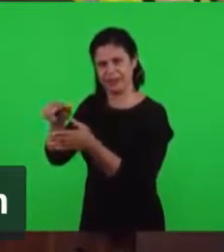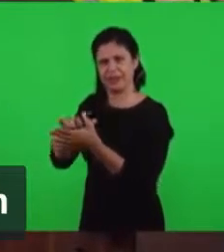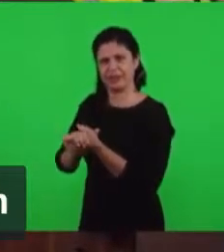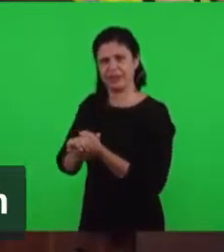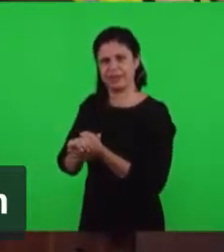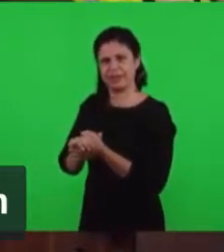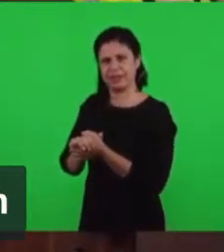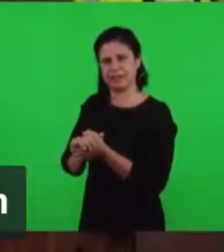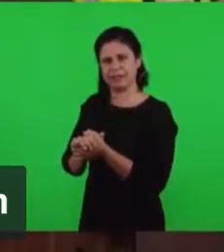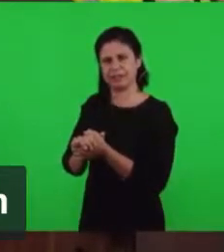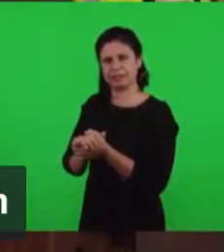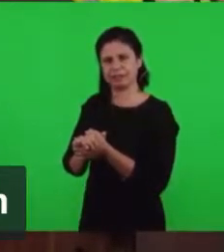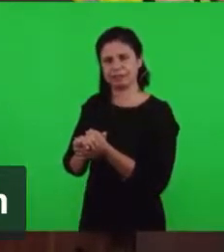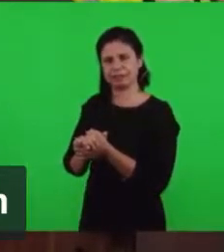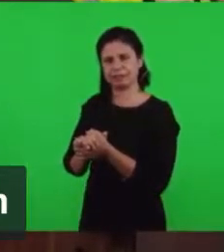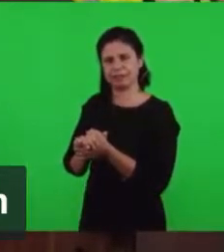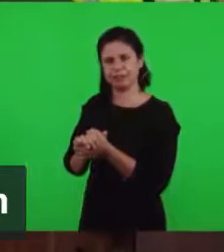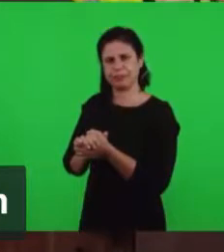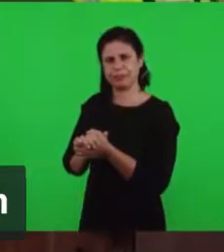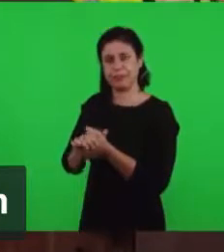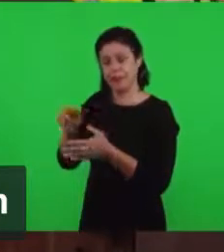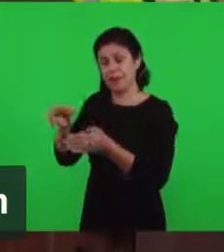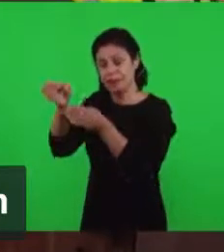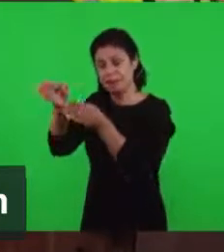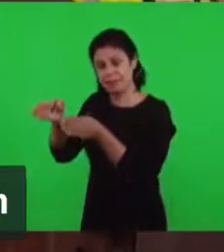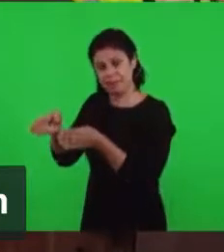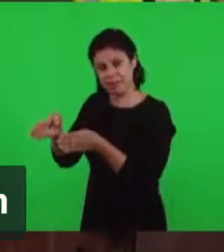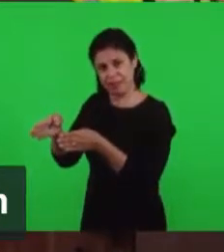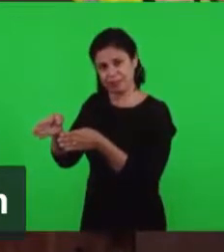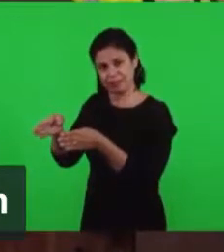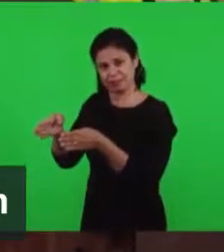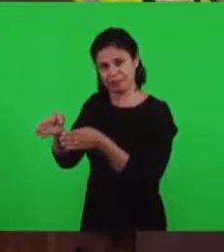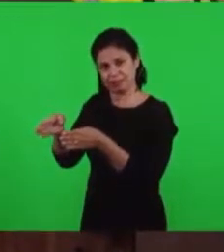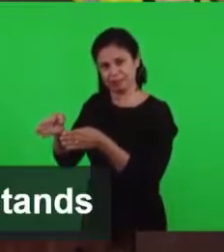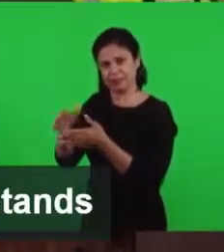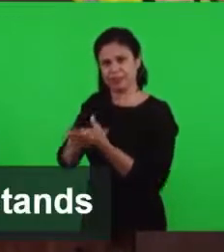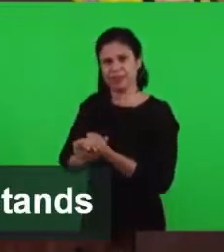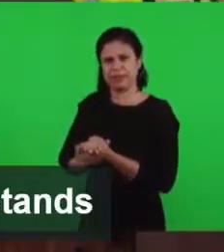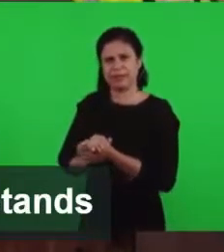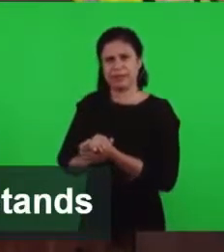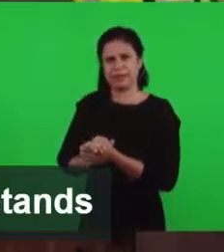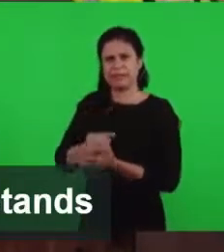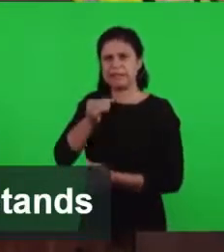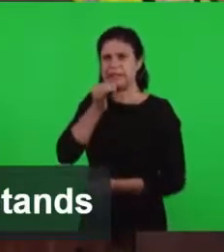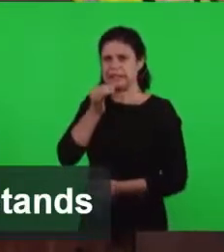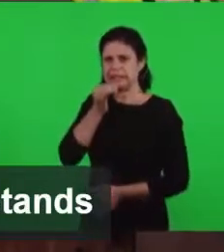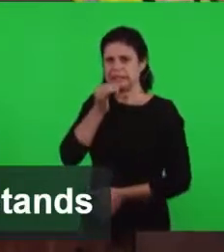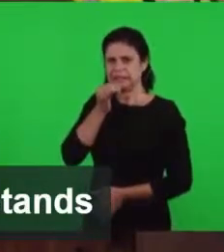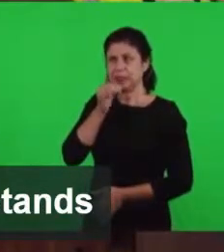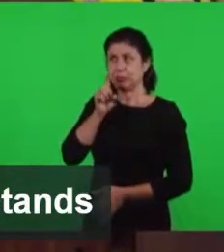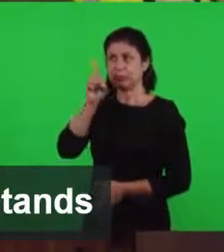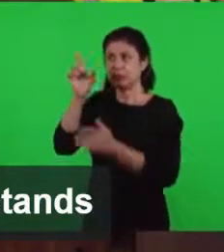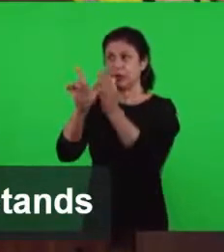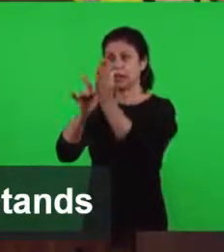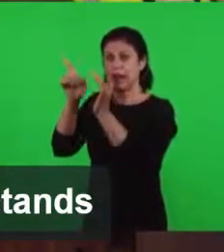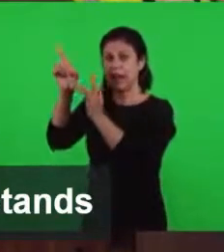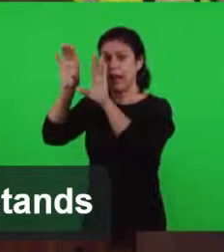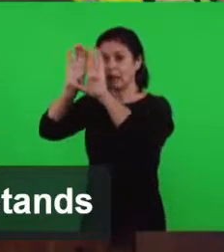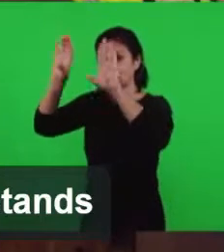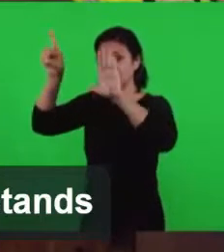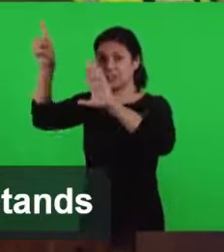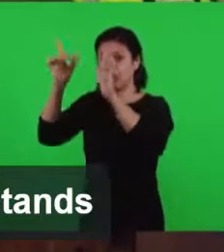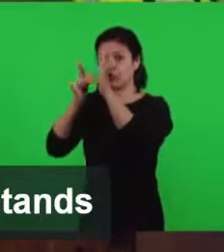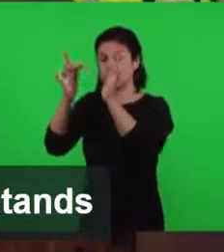atenção talvez total atenção quando jesus está no meio do set